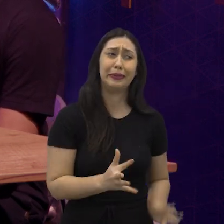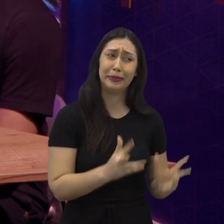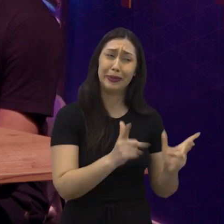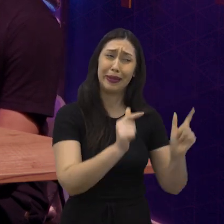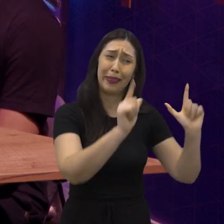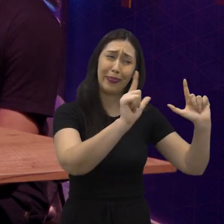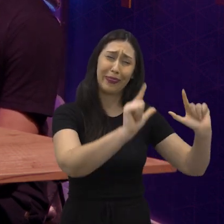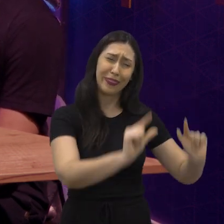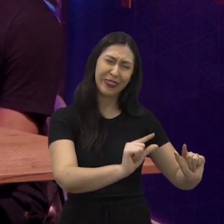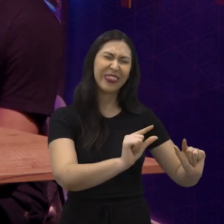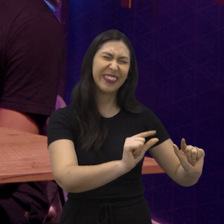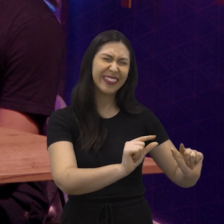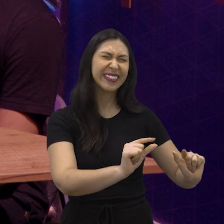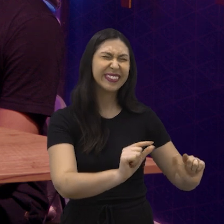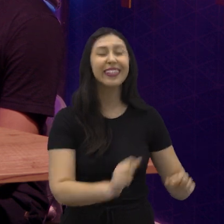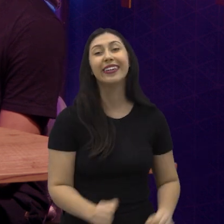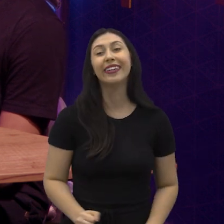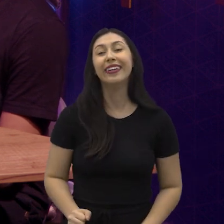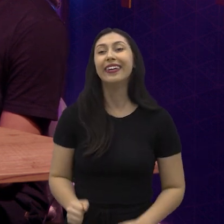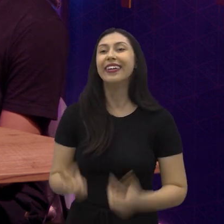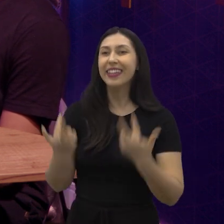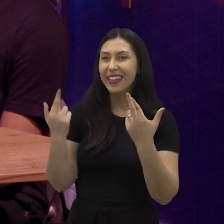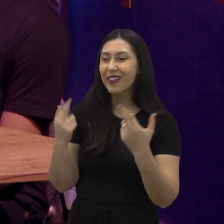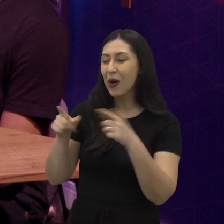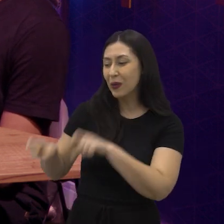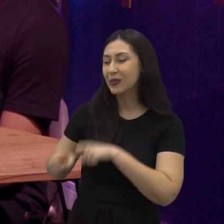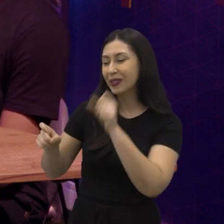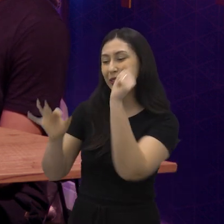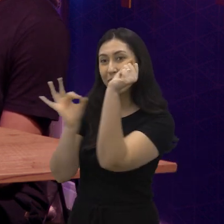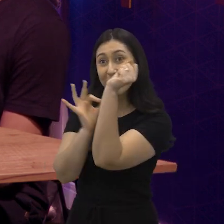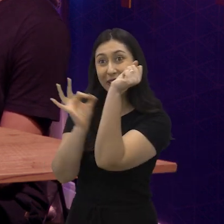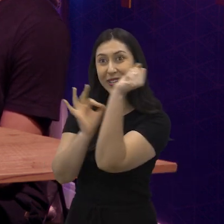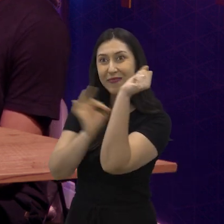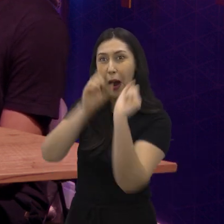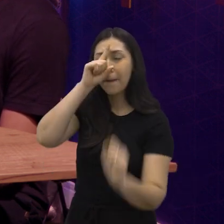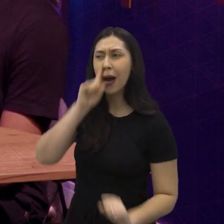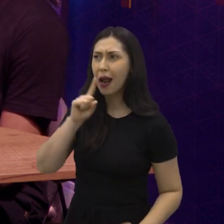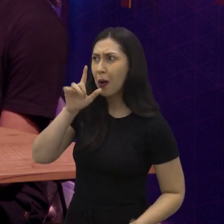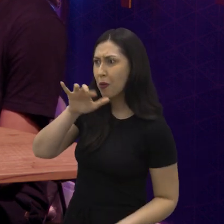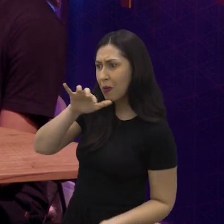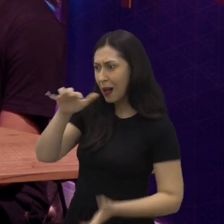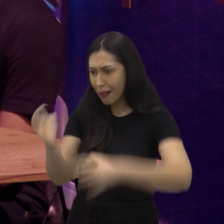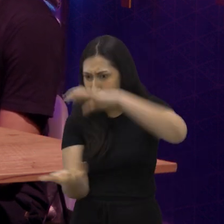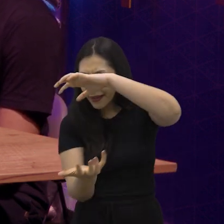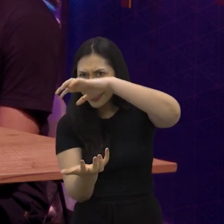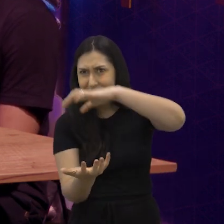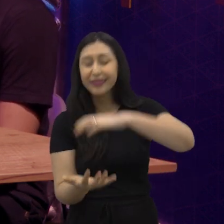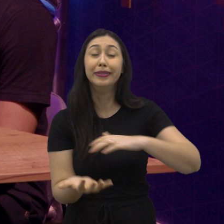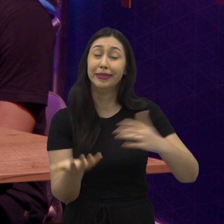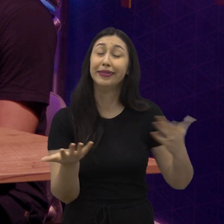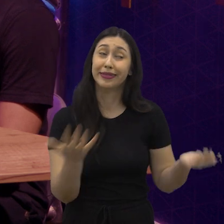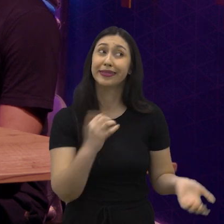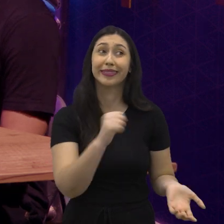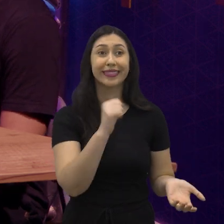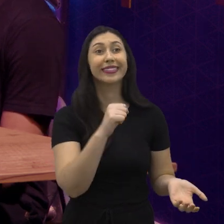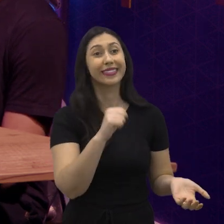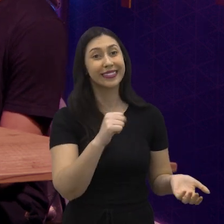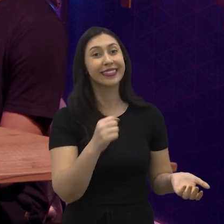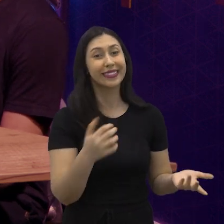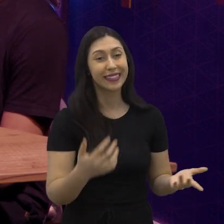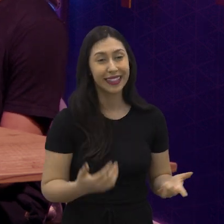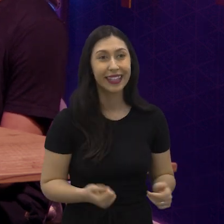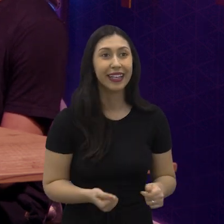pena assistir pra quem gosta, né, de cinema trash. É o Sítio do Pica-Pau Amarelo invertido. Pois é, gente. Enfim, tem